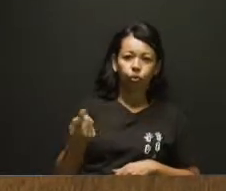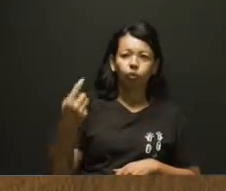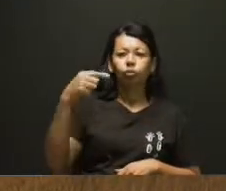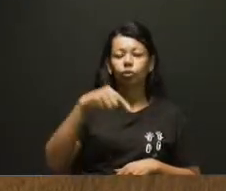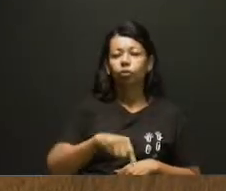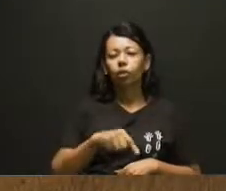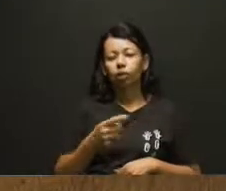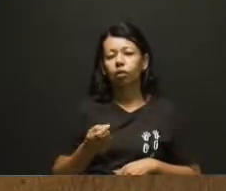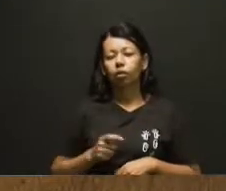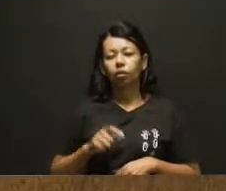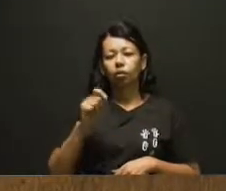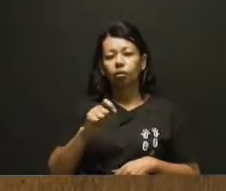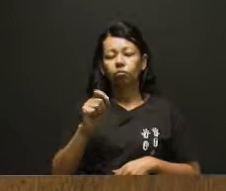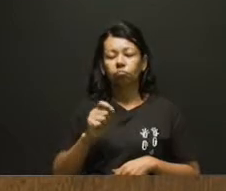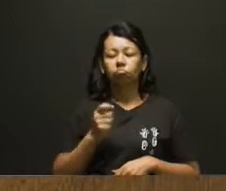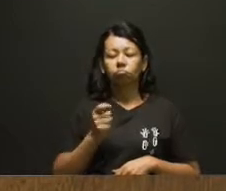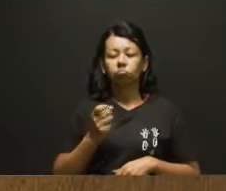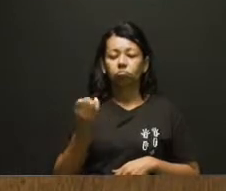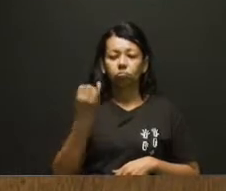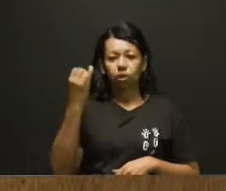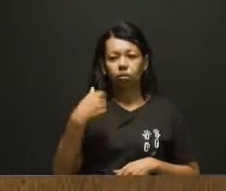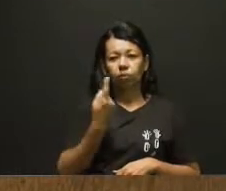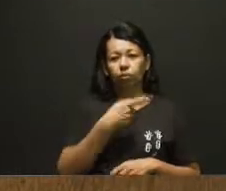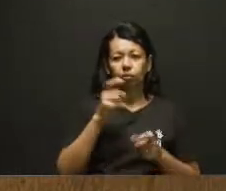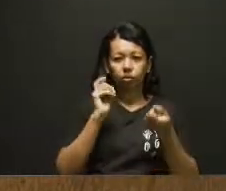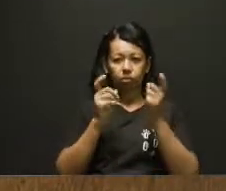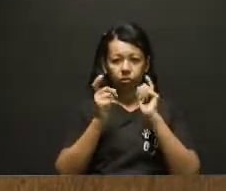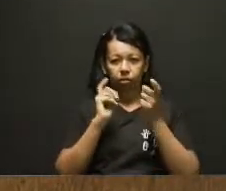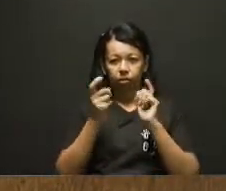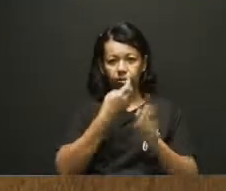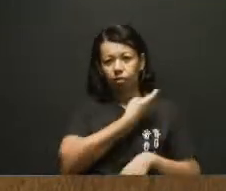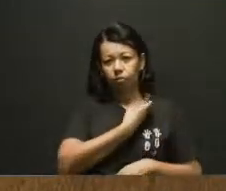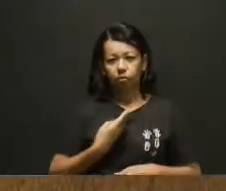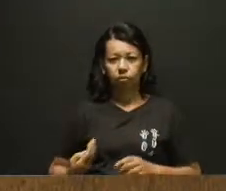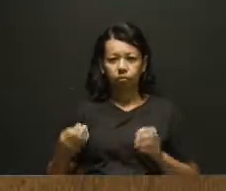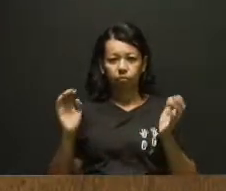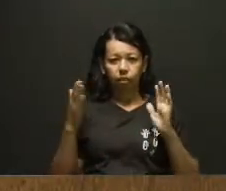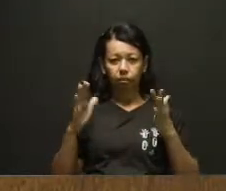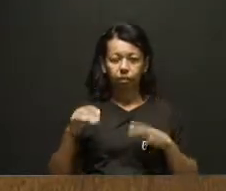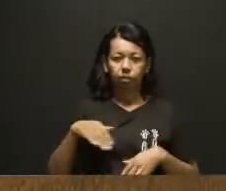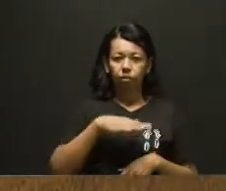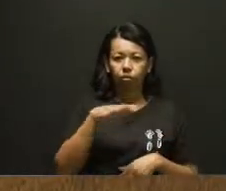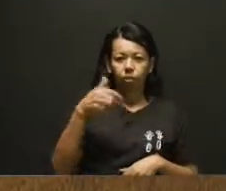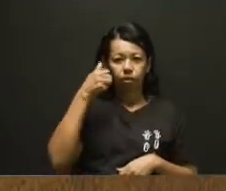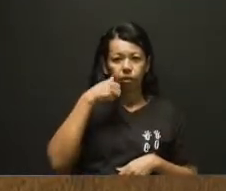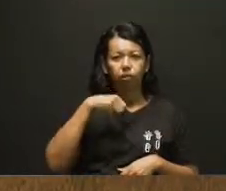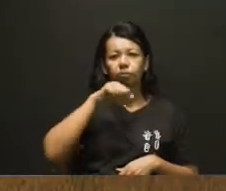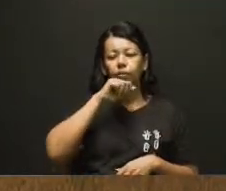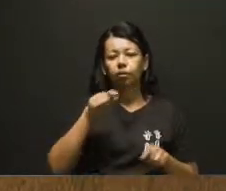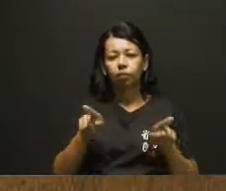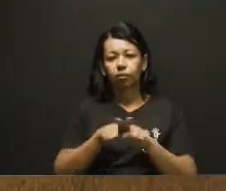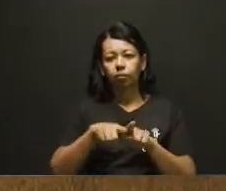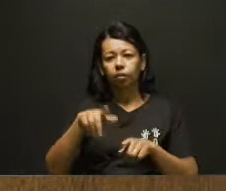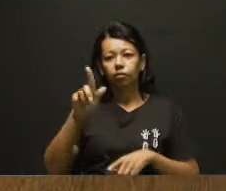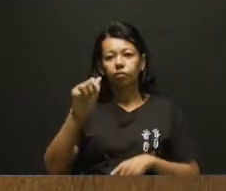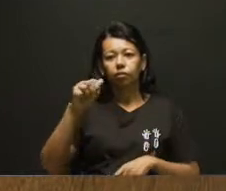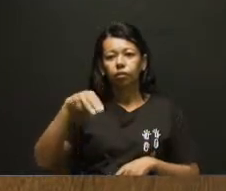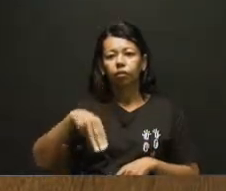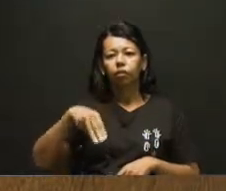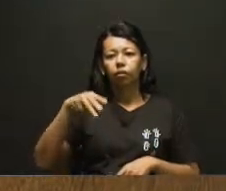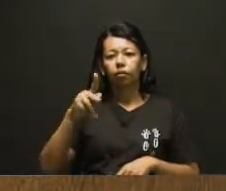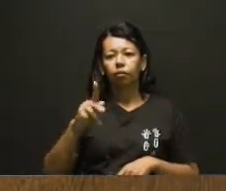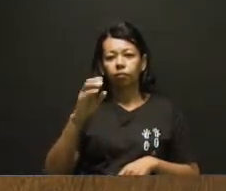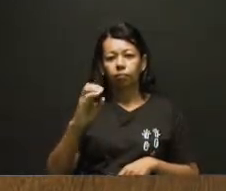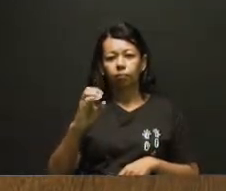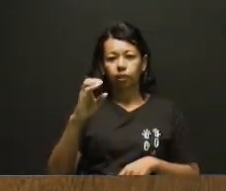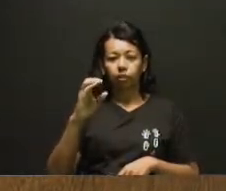essa é a essência da nossa audiência pública não te parabenizo parabeniza todas as mãozinhas no campo é que os pais a todos que aqui